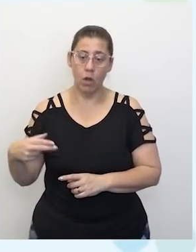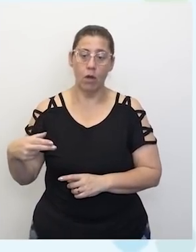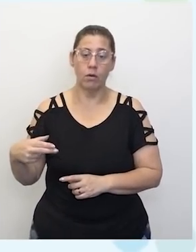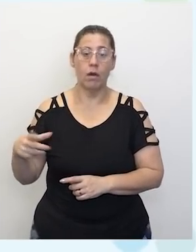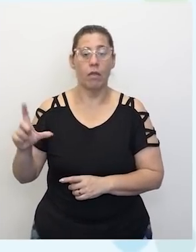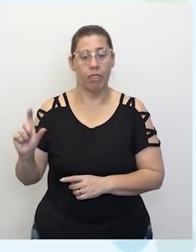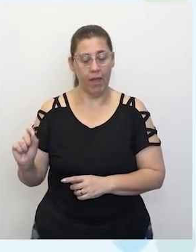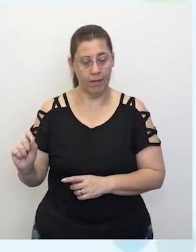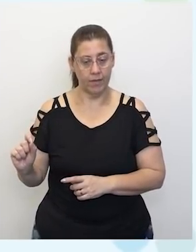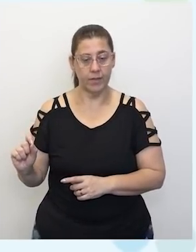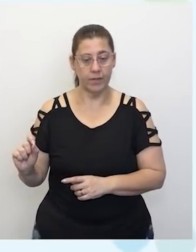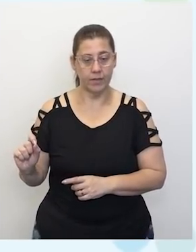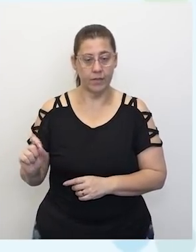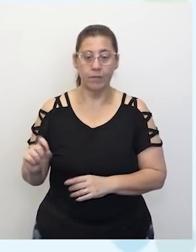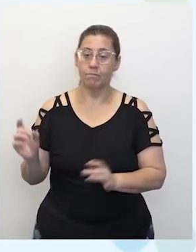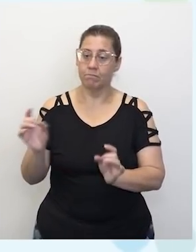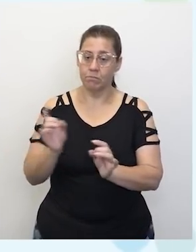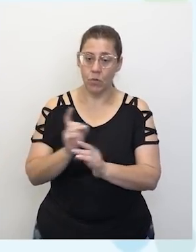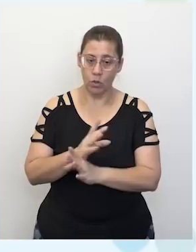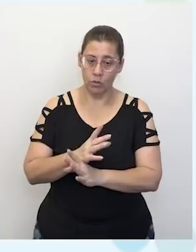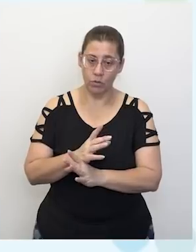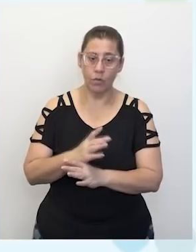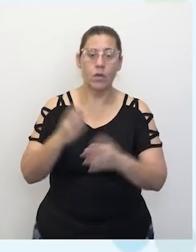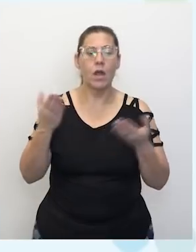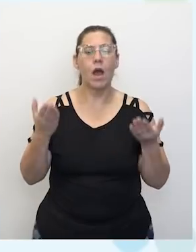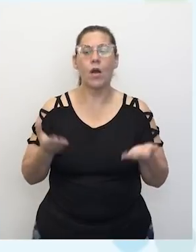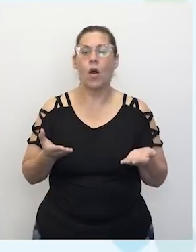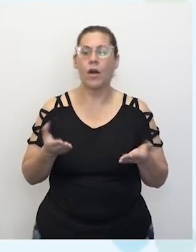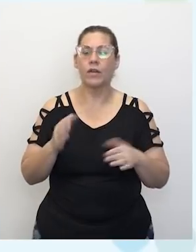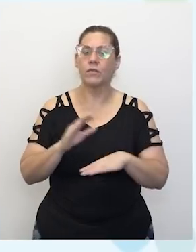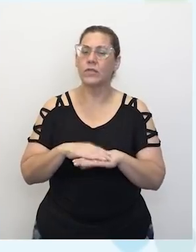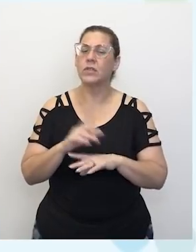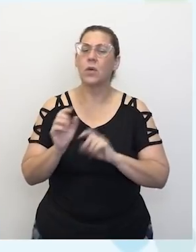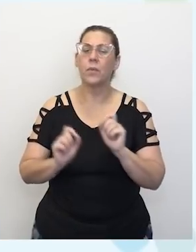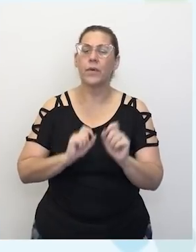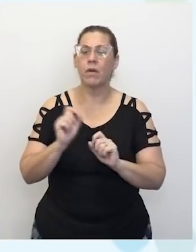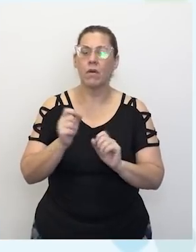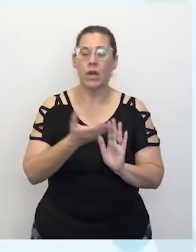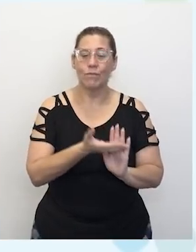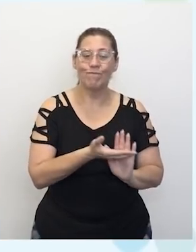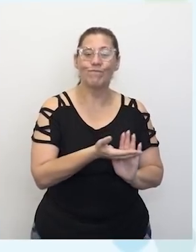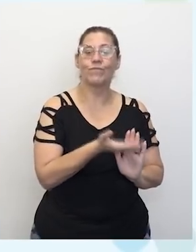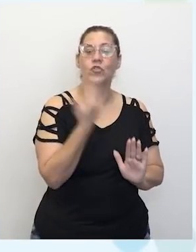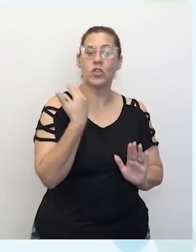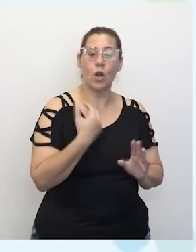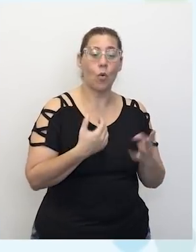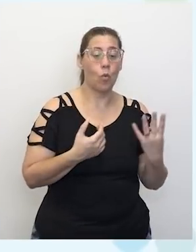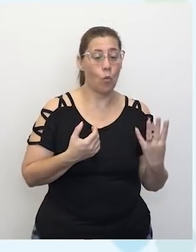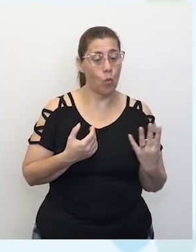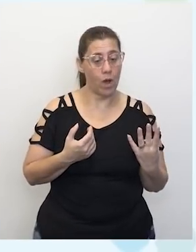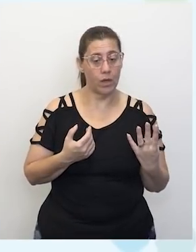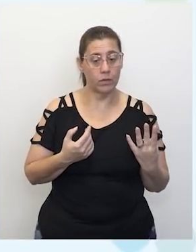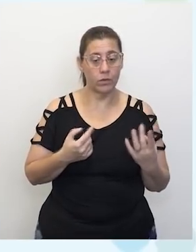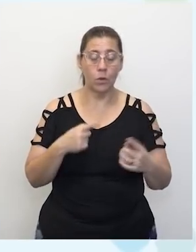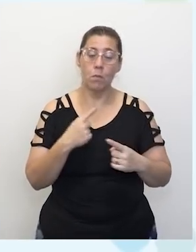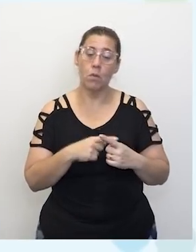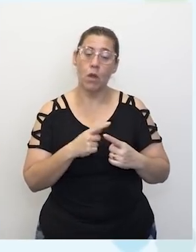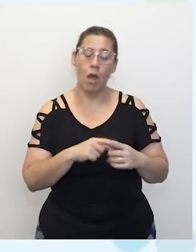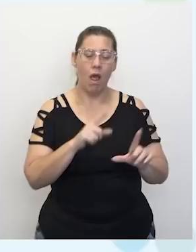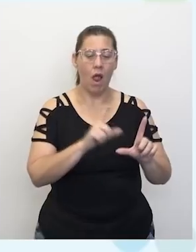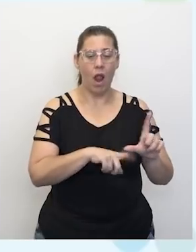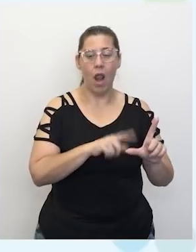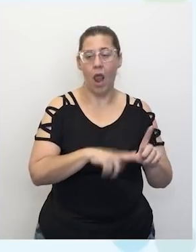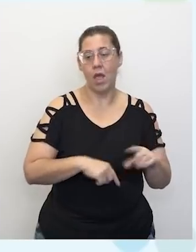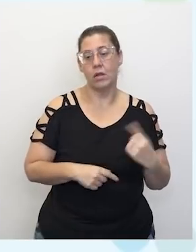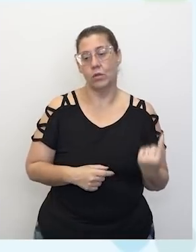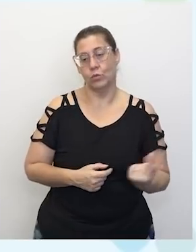que dá 10. Pronto, olha lá. E agora, pessoal, ó, eu quero eliminar esse 4 aqui, porque eu gostaria que a letra ficasse